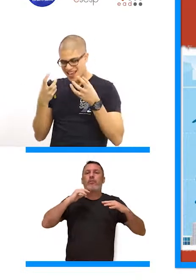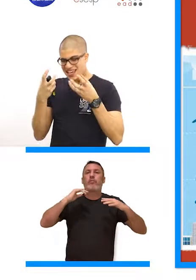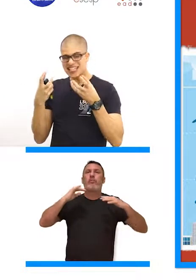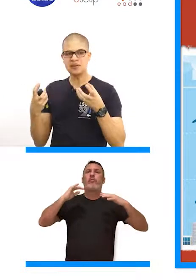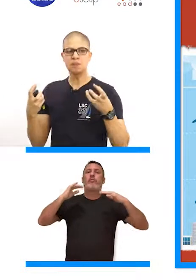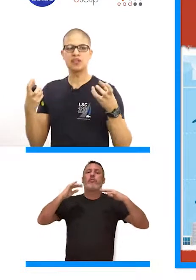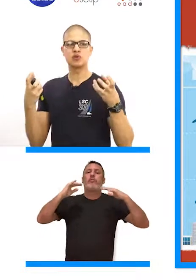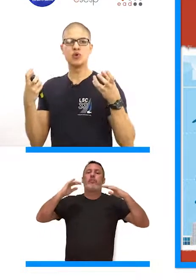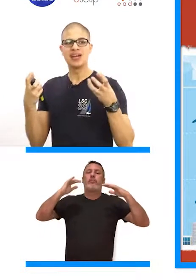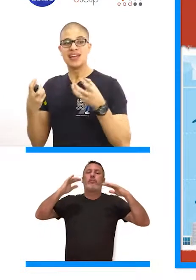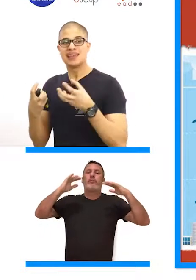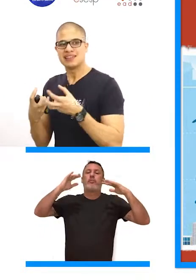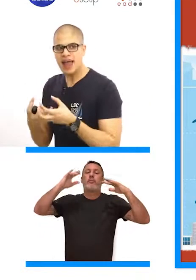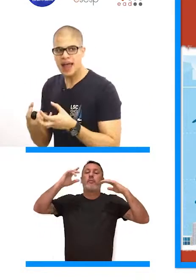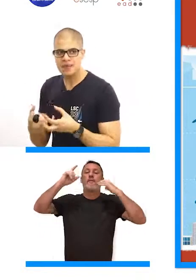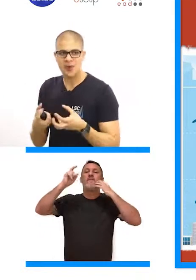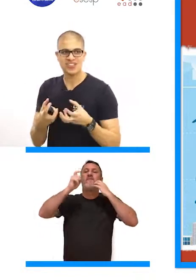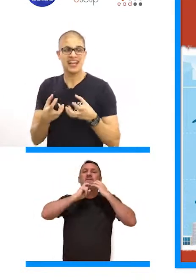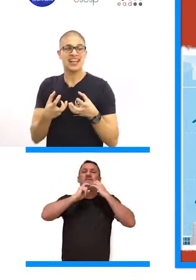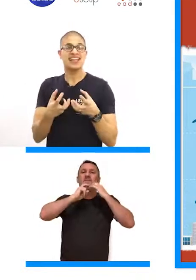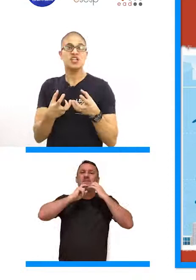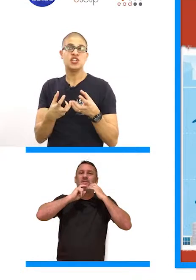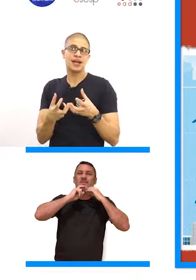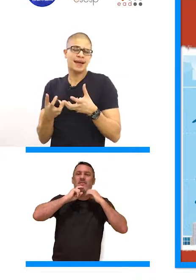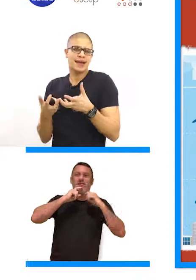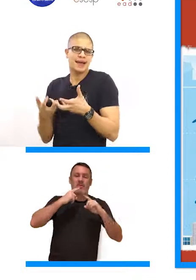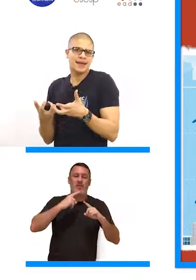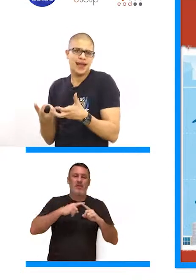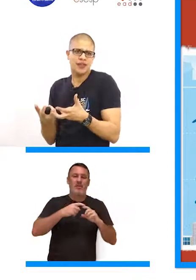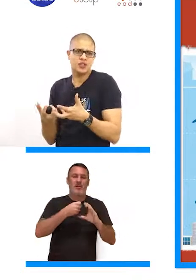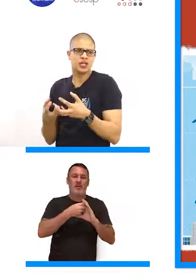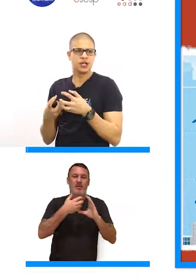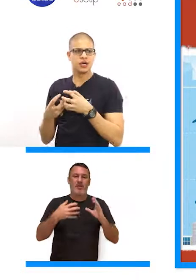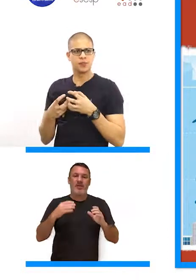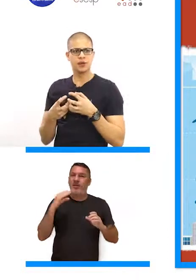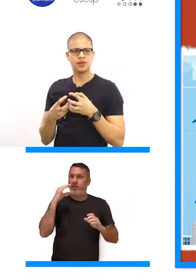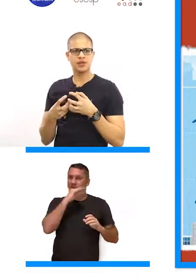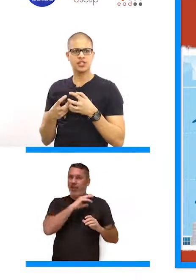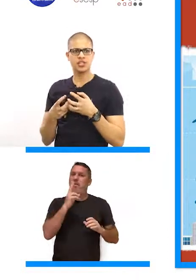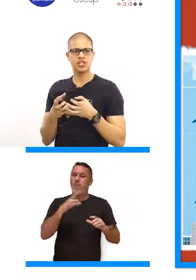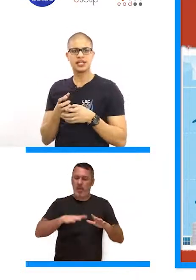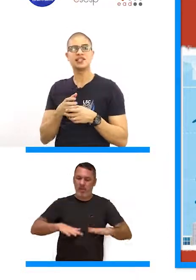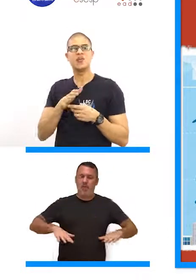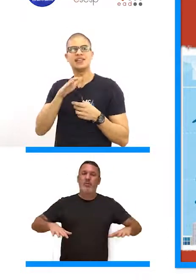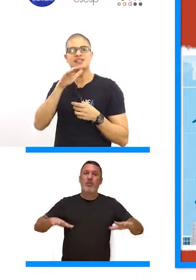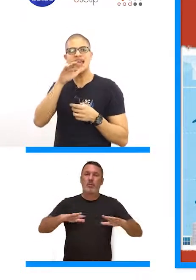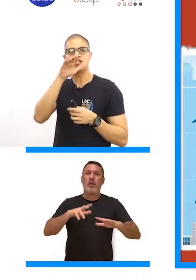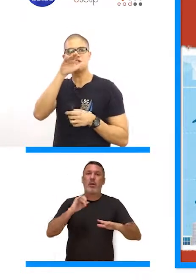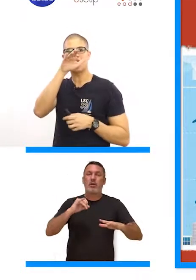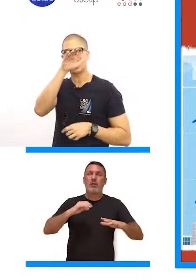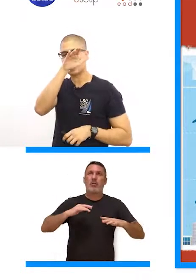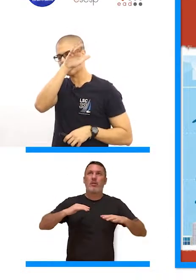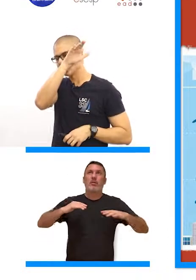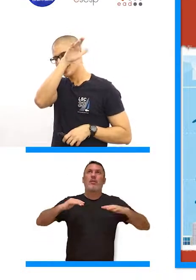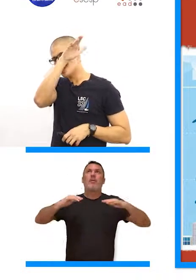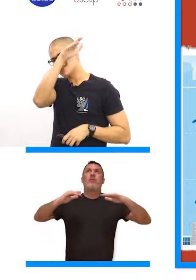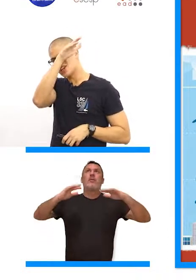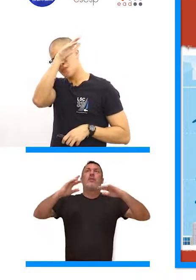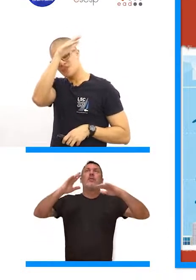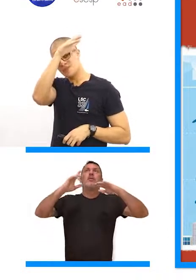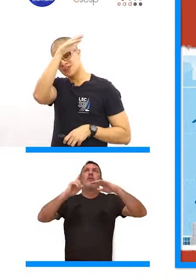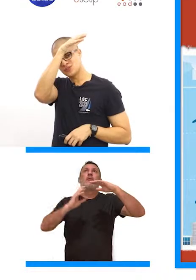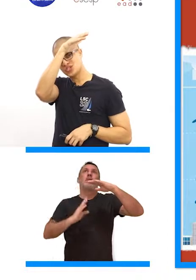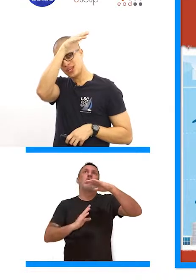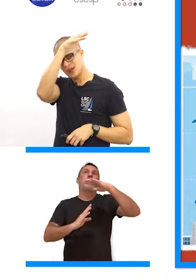esse ímpeto térmico, essa característica quente, propriamente dita. Então, ele tende a